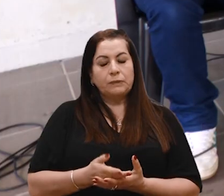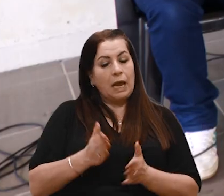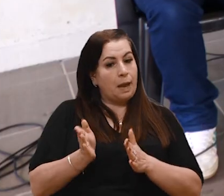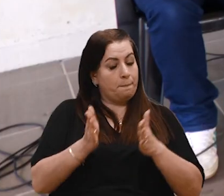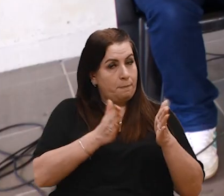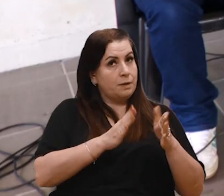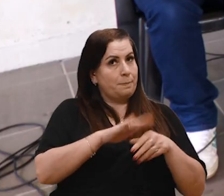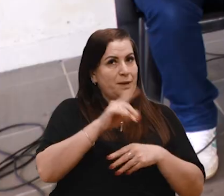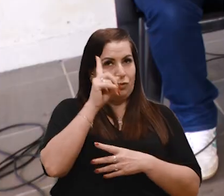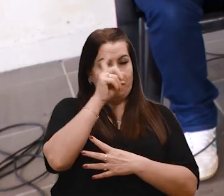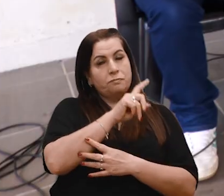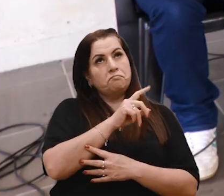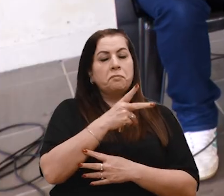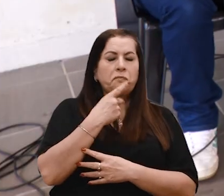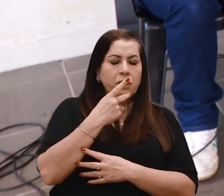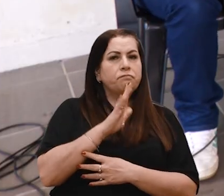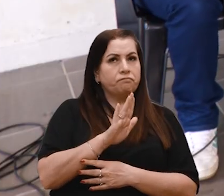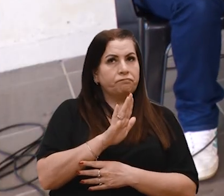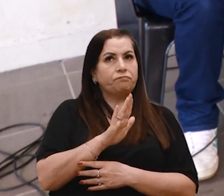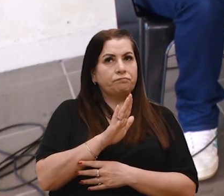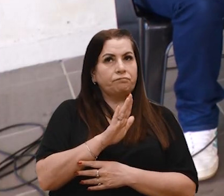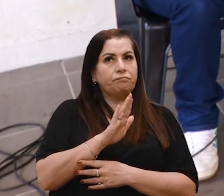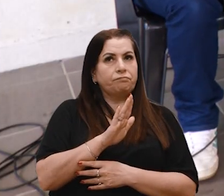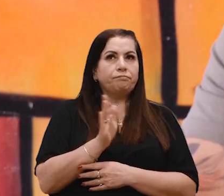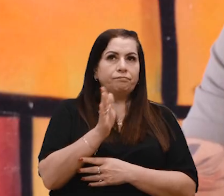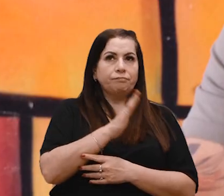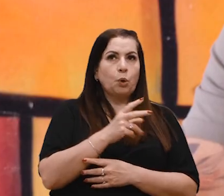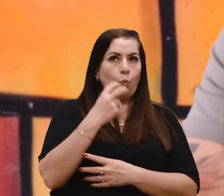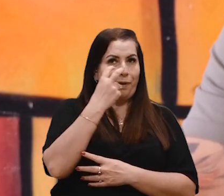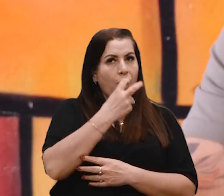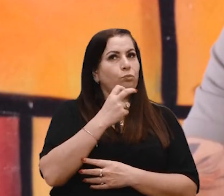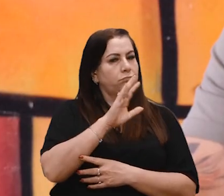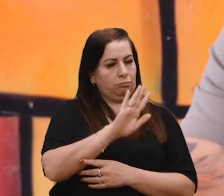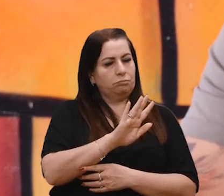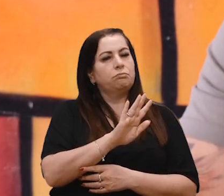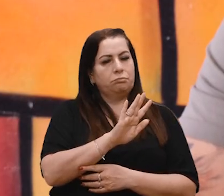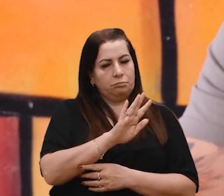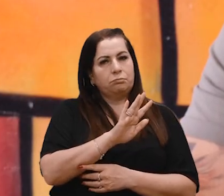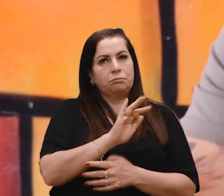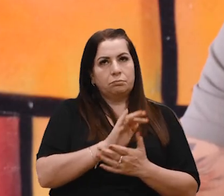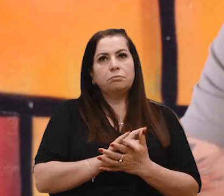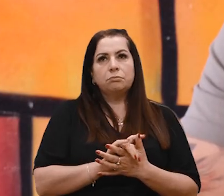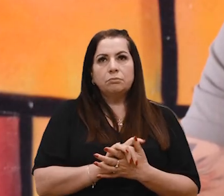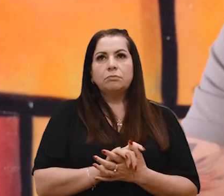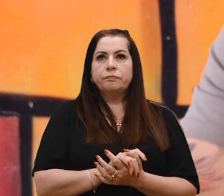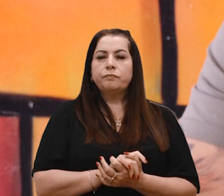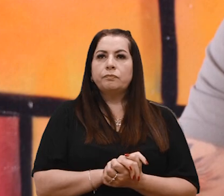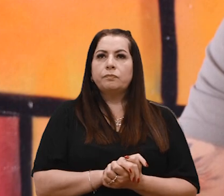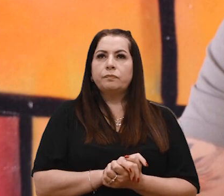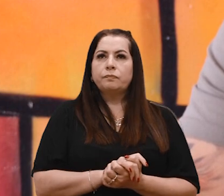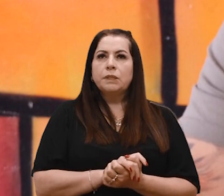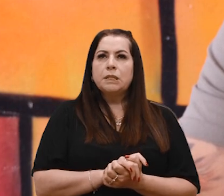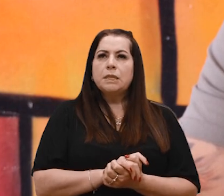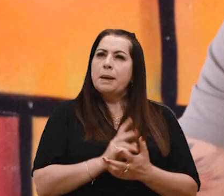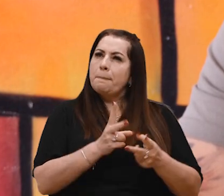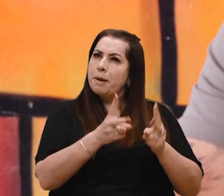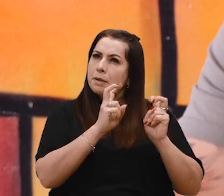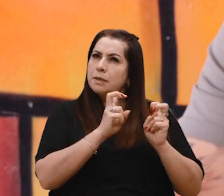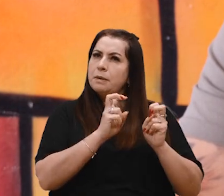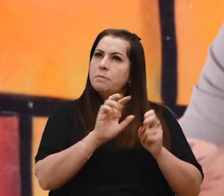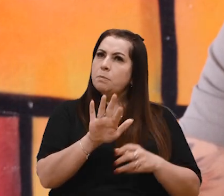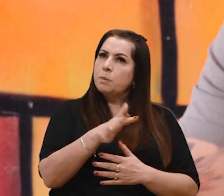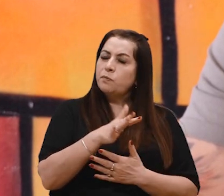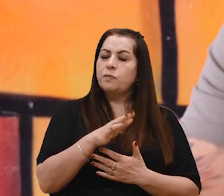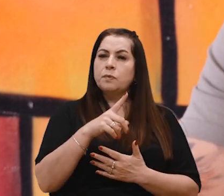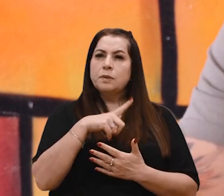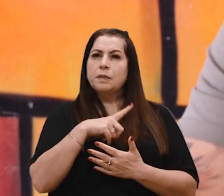Certo. A parte mais difícil, eu diria que seria a parte oral mesmo, né? A